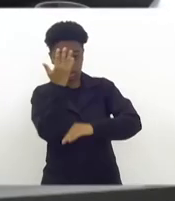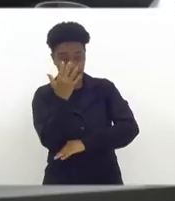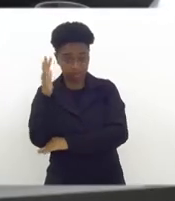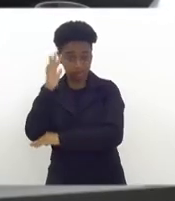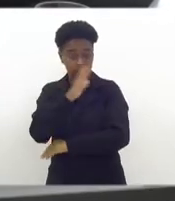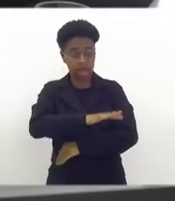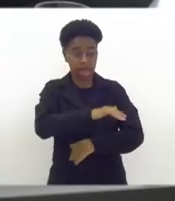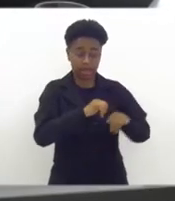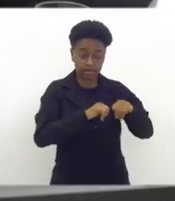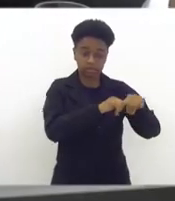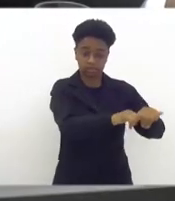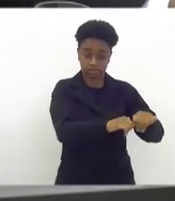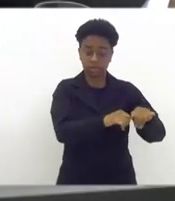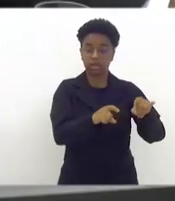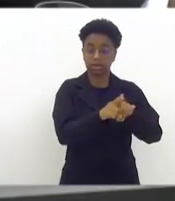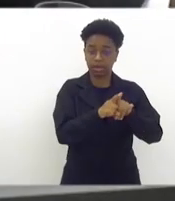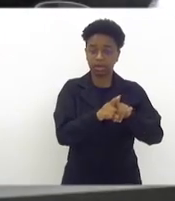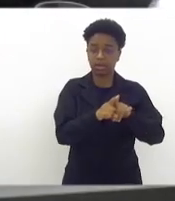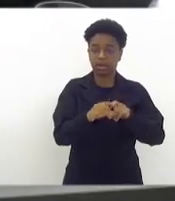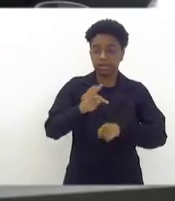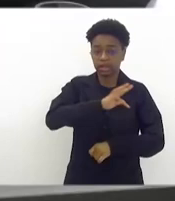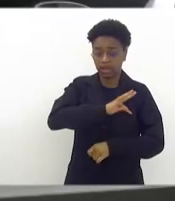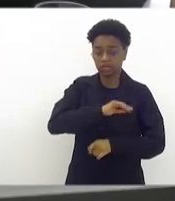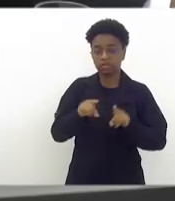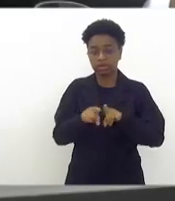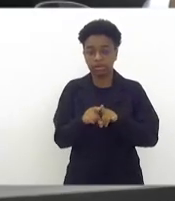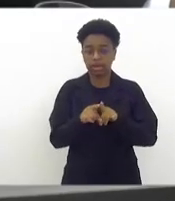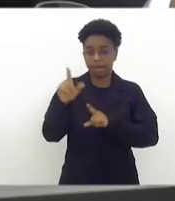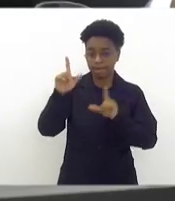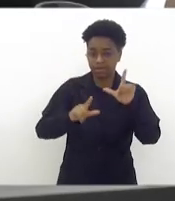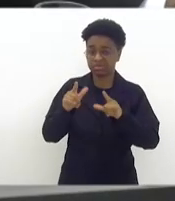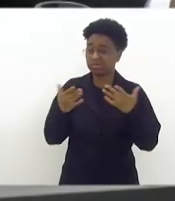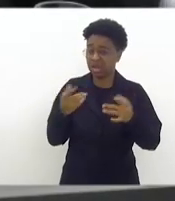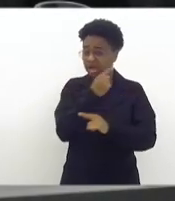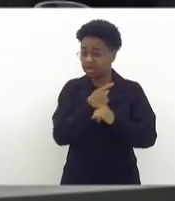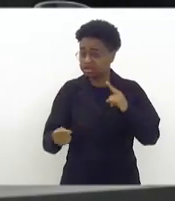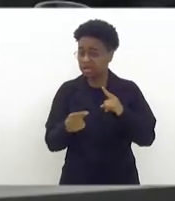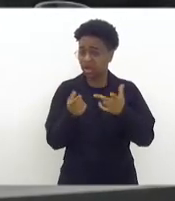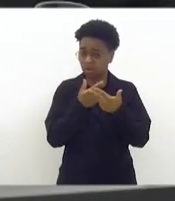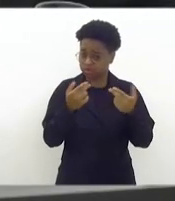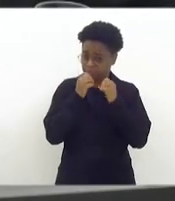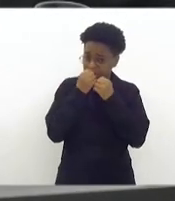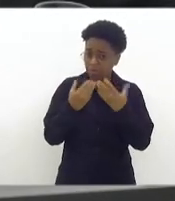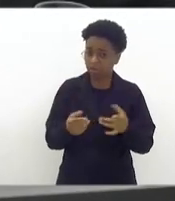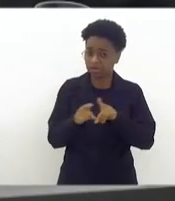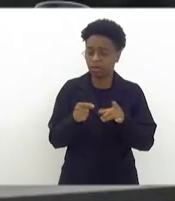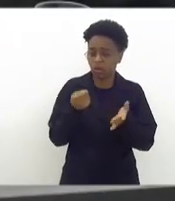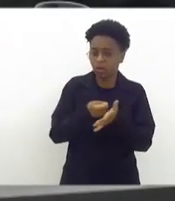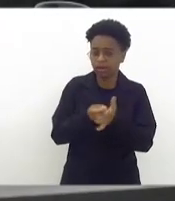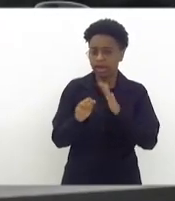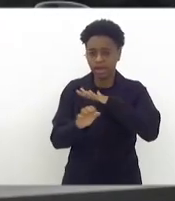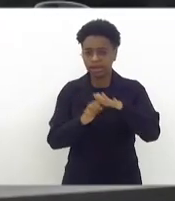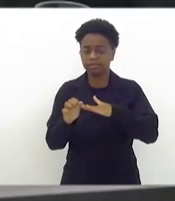dos técnicos e da mídia. Sucesso total. Então, anular algo de sucesso, obrigar as empresas a voltarem a serem